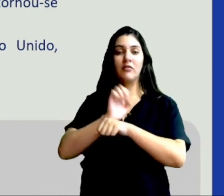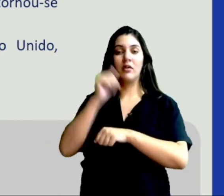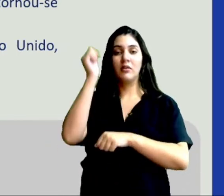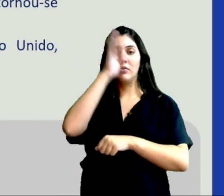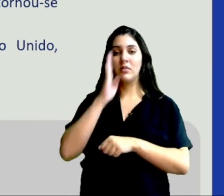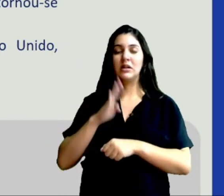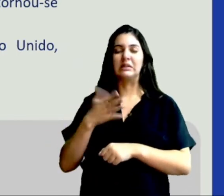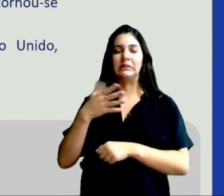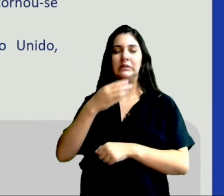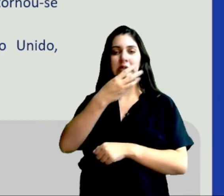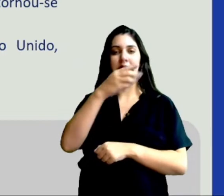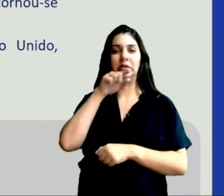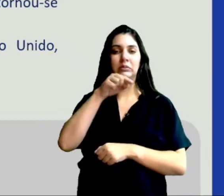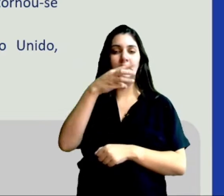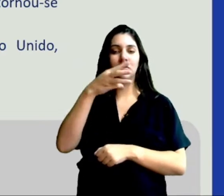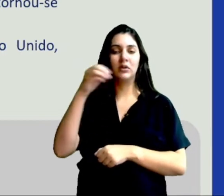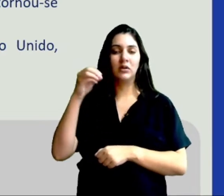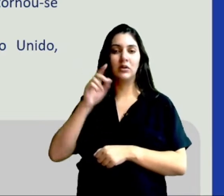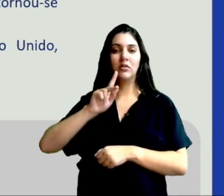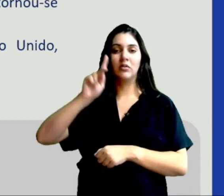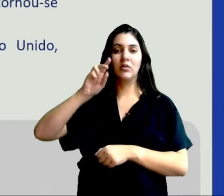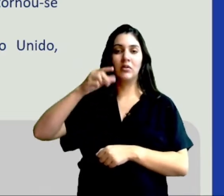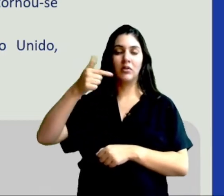3.300 km². Então,